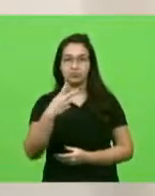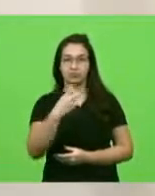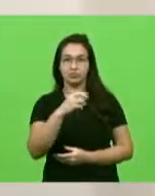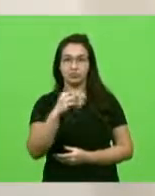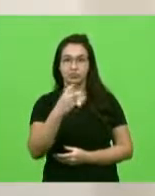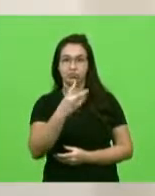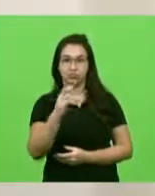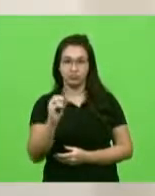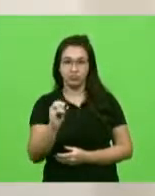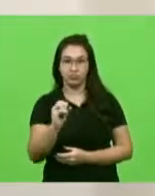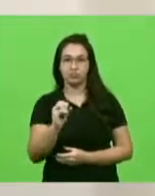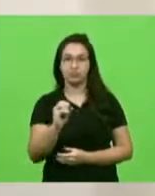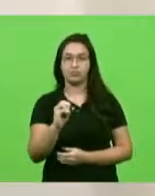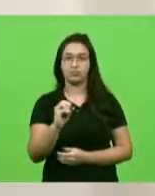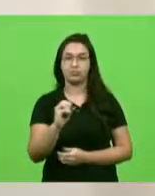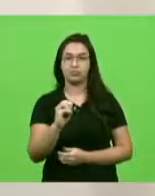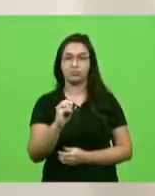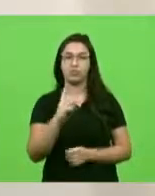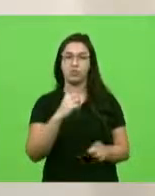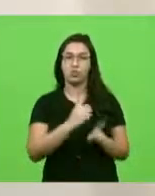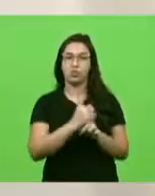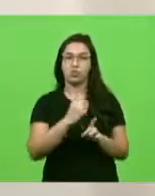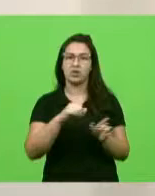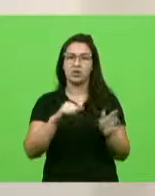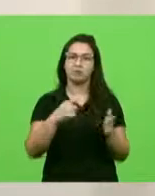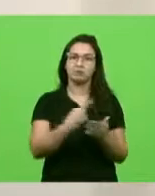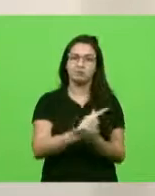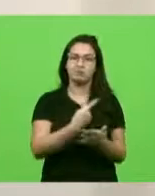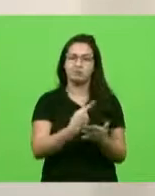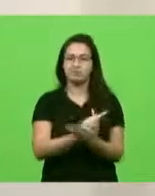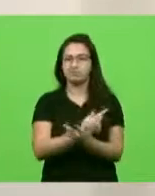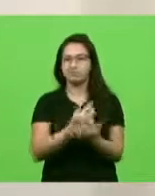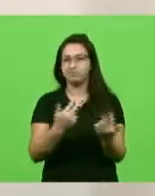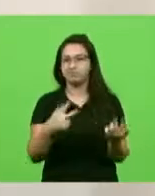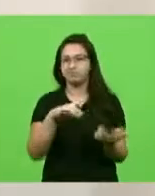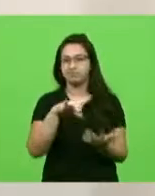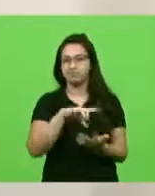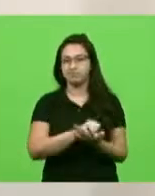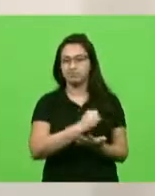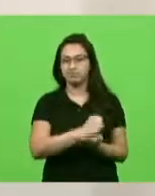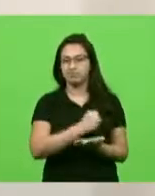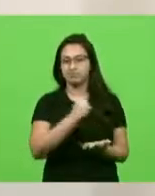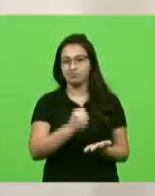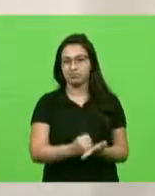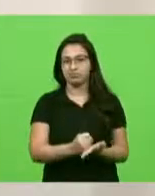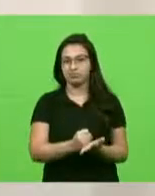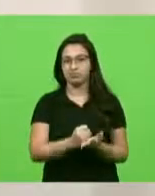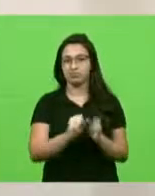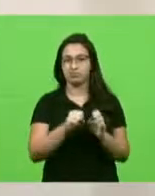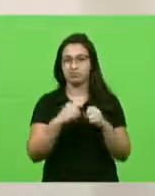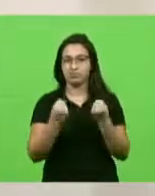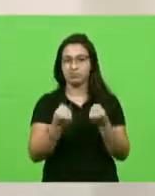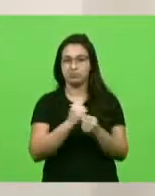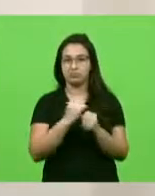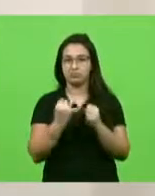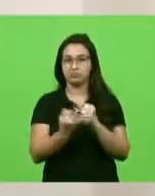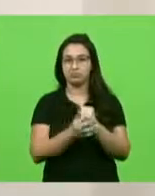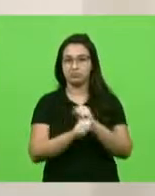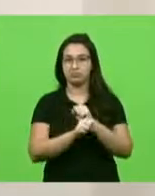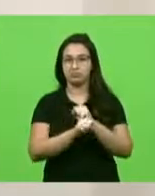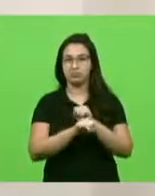499-54-2020, para apurar possíveis irregularidades nos processos de contratação inerentes ao enfrentamento da